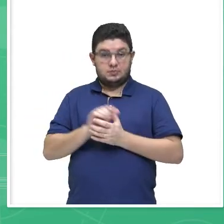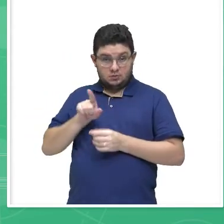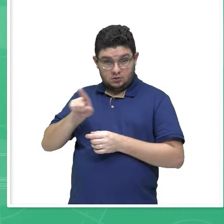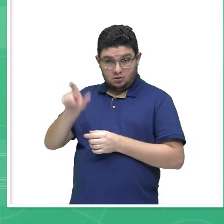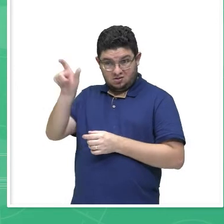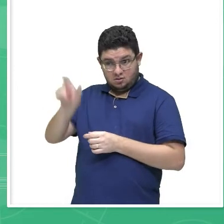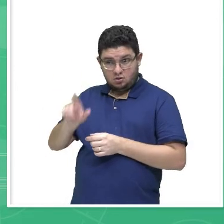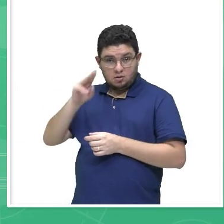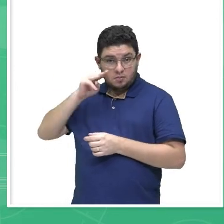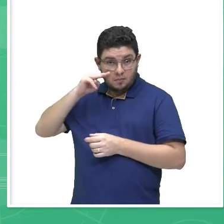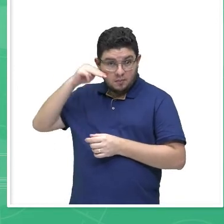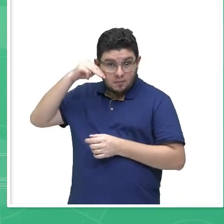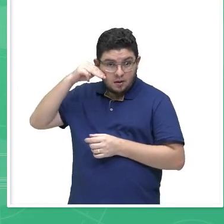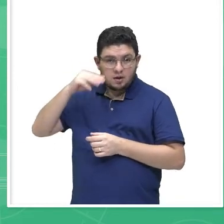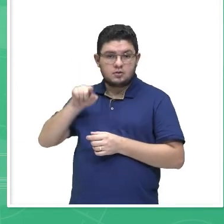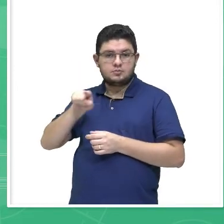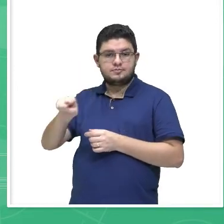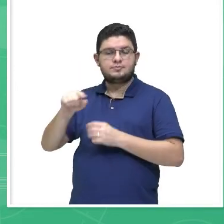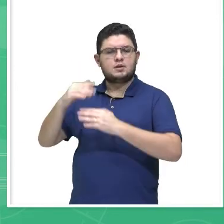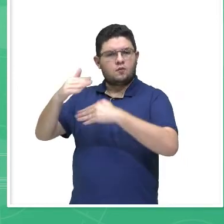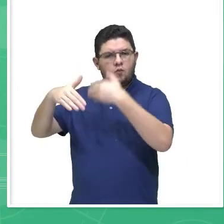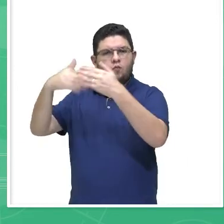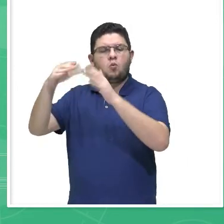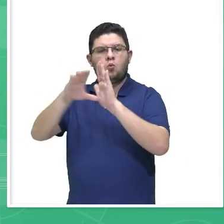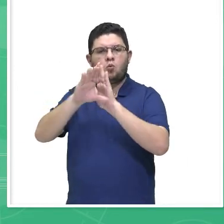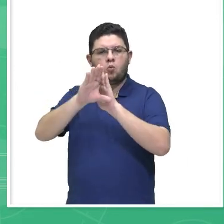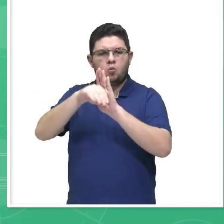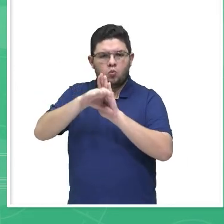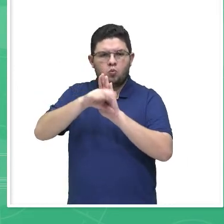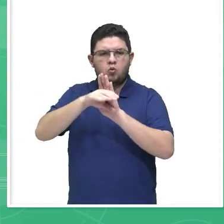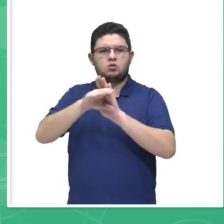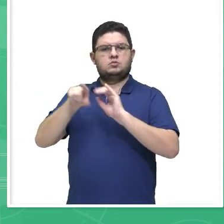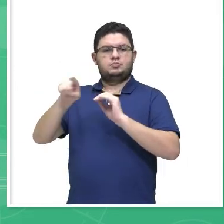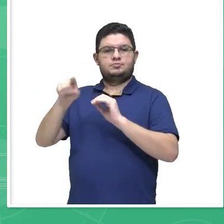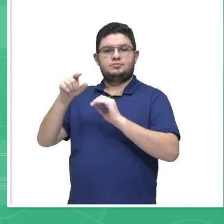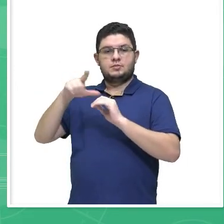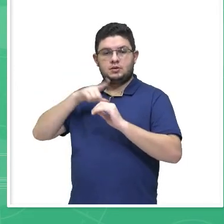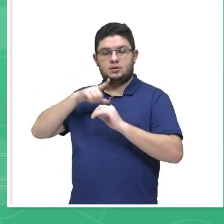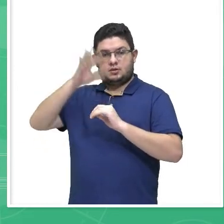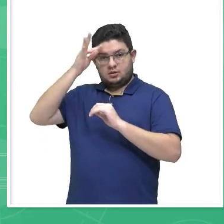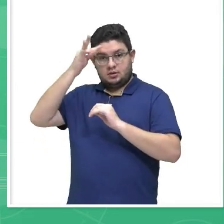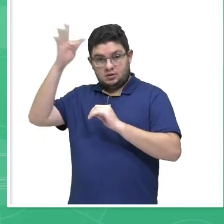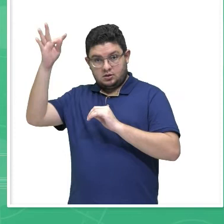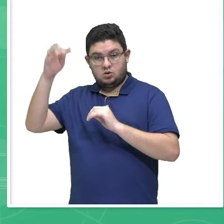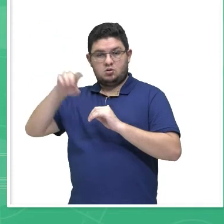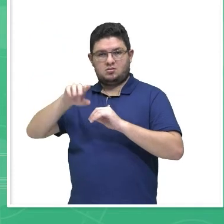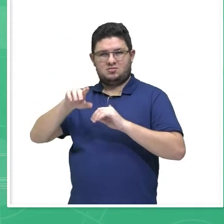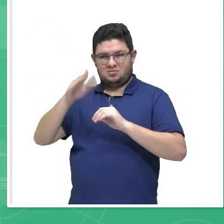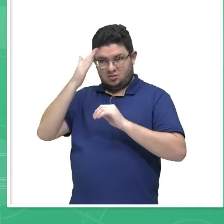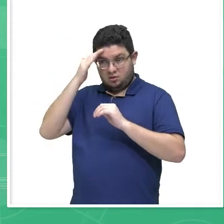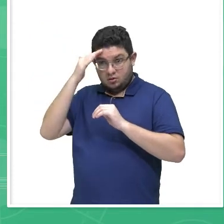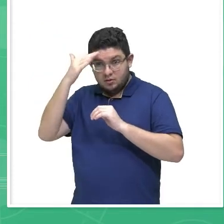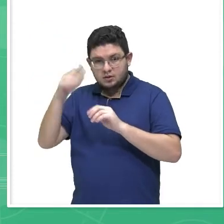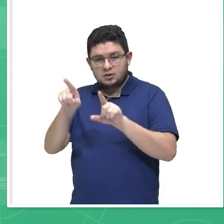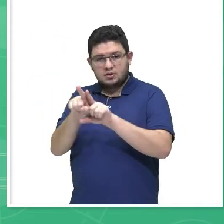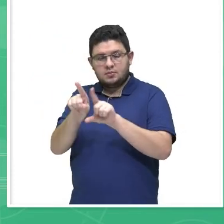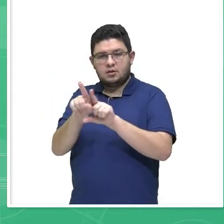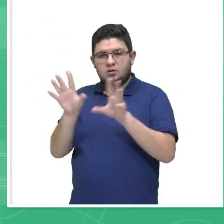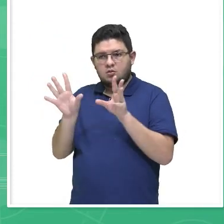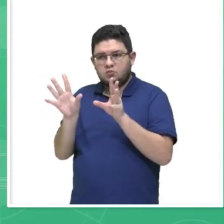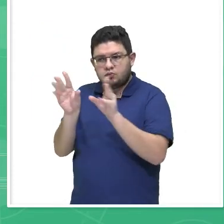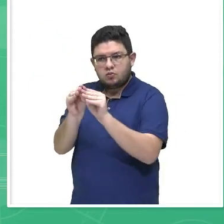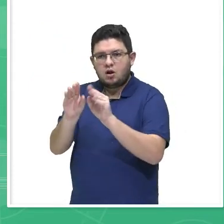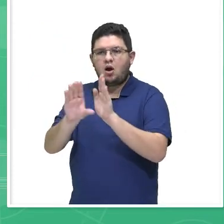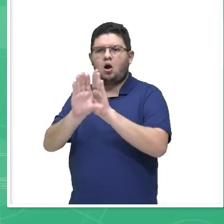Marx desenvolveu conceitos que teorizam e visam a compreensão e a definição das